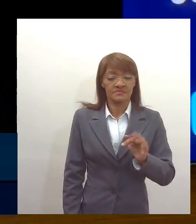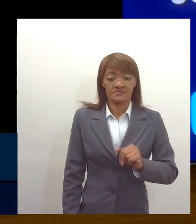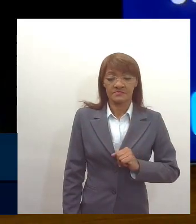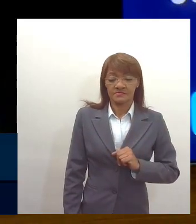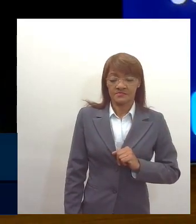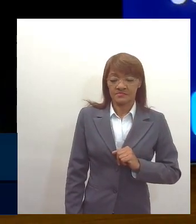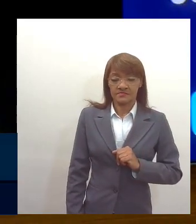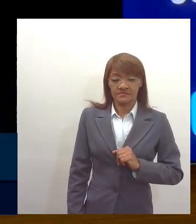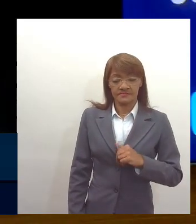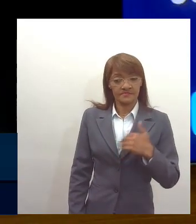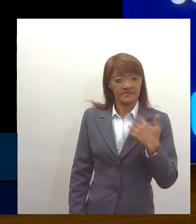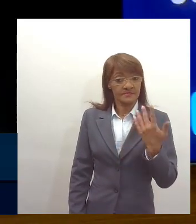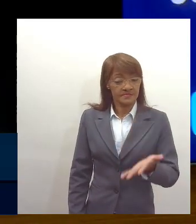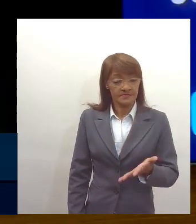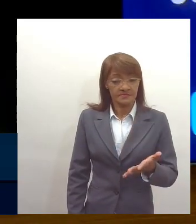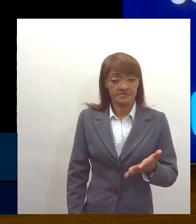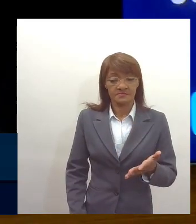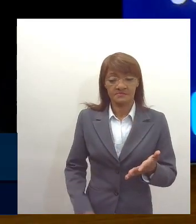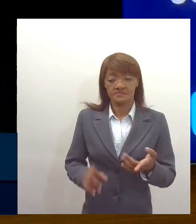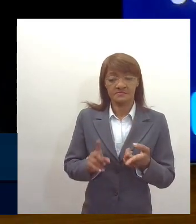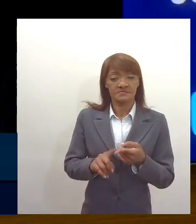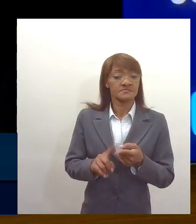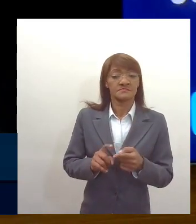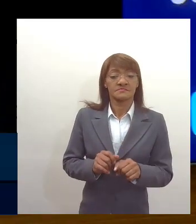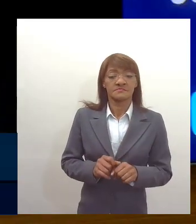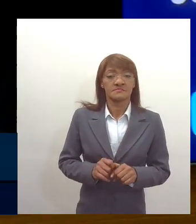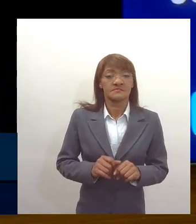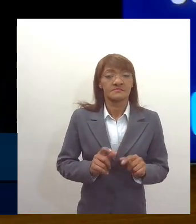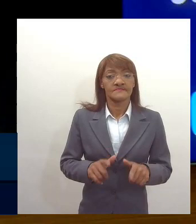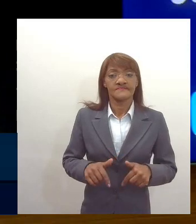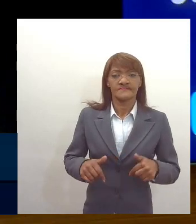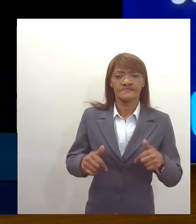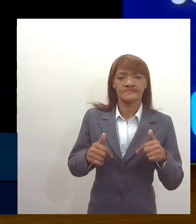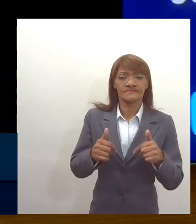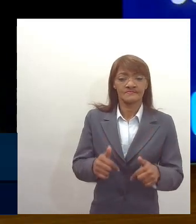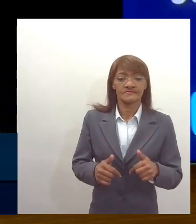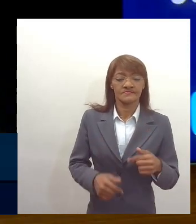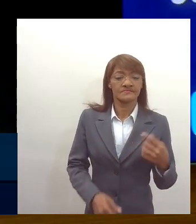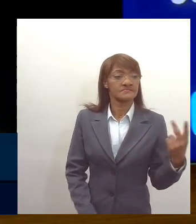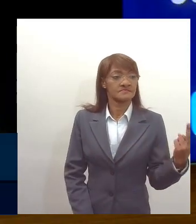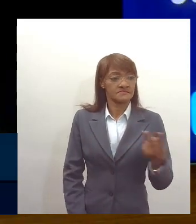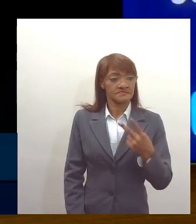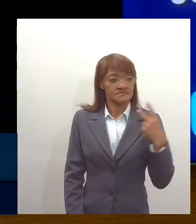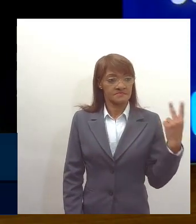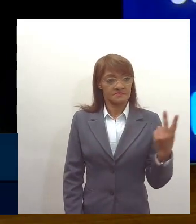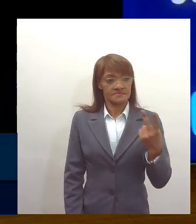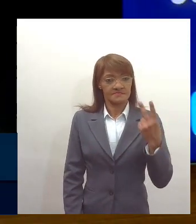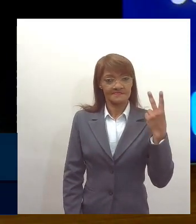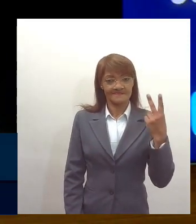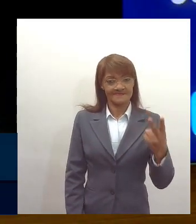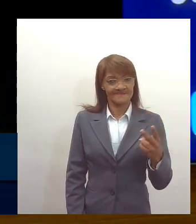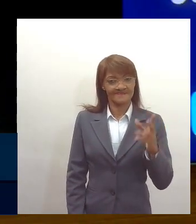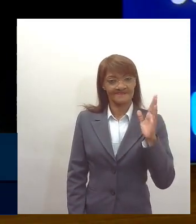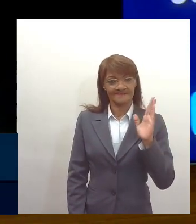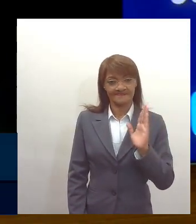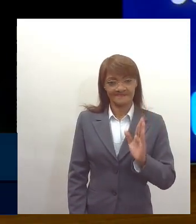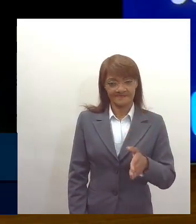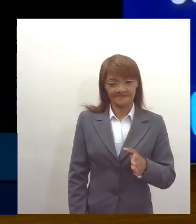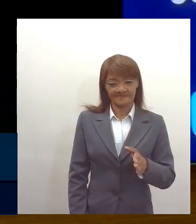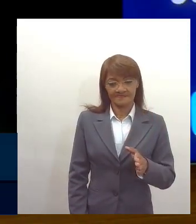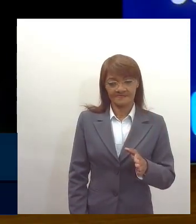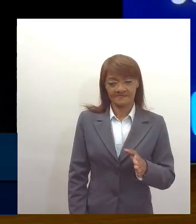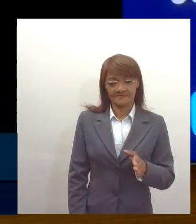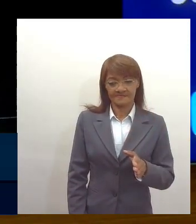né, da luta pelo reconhecimento, né, e a titulação lá da